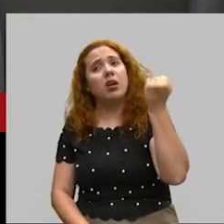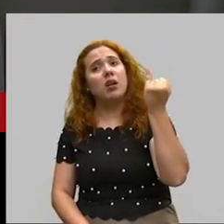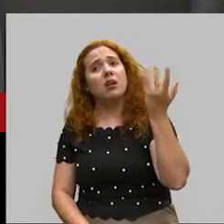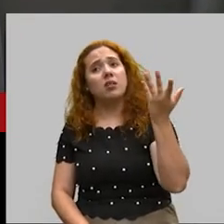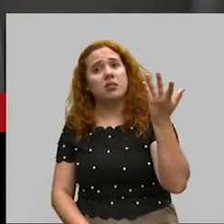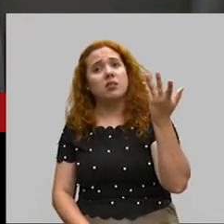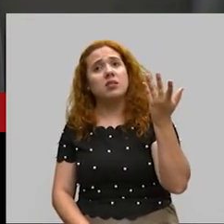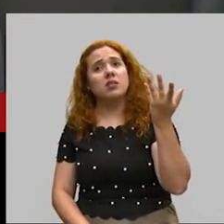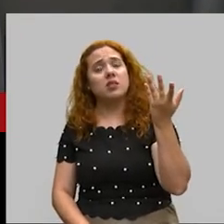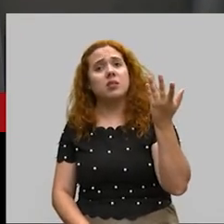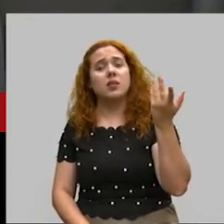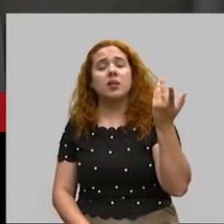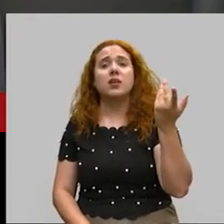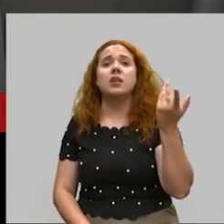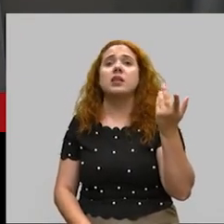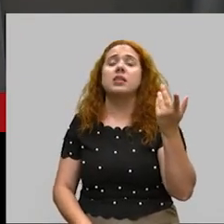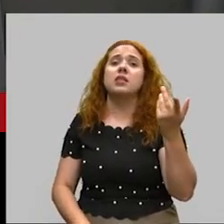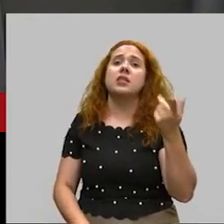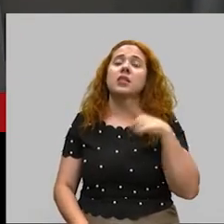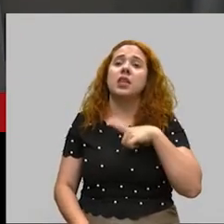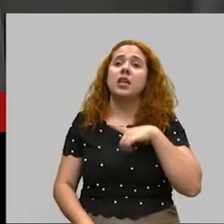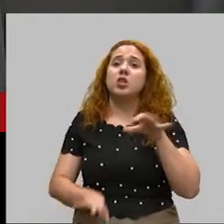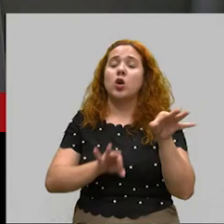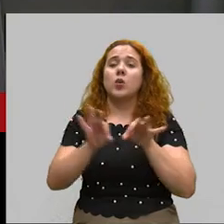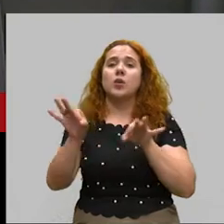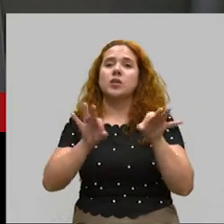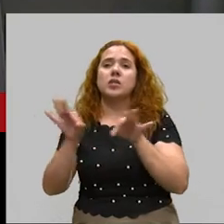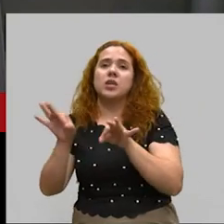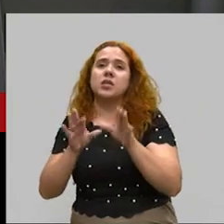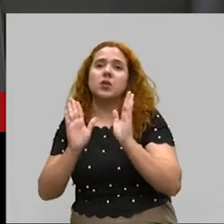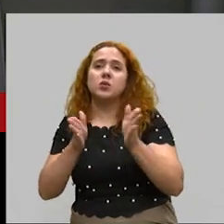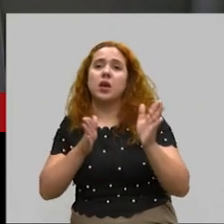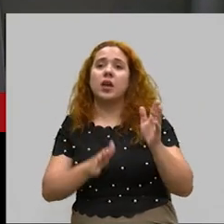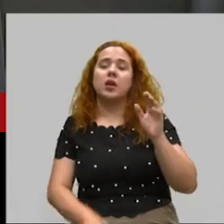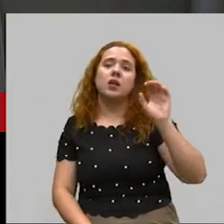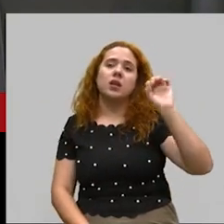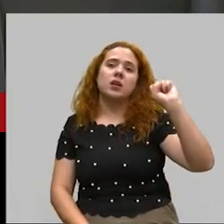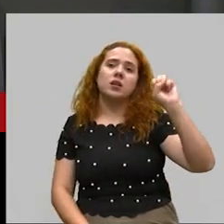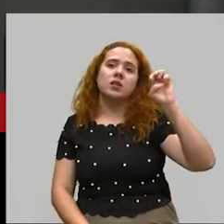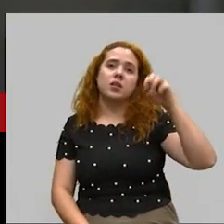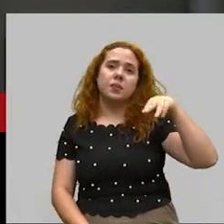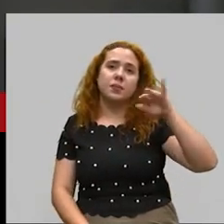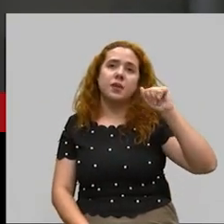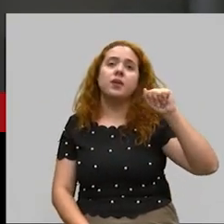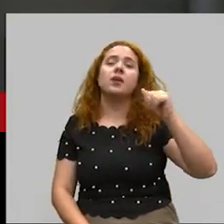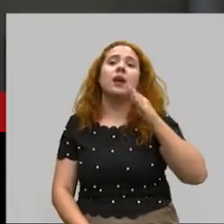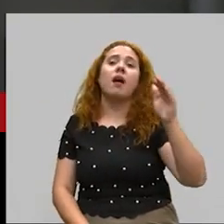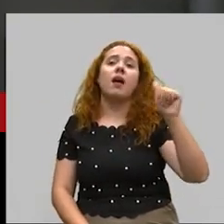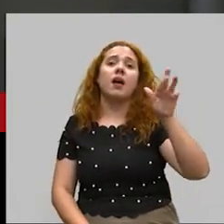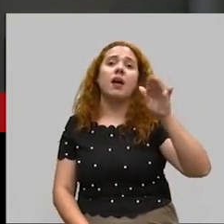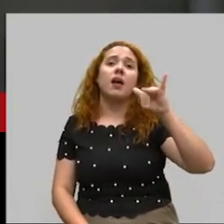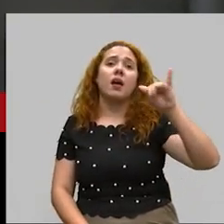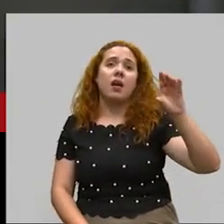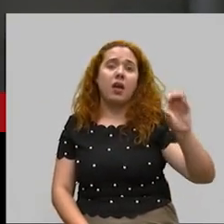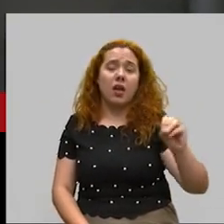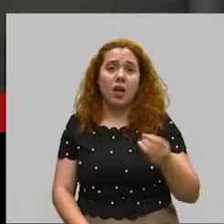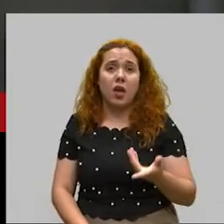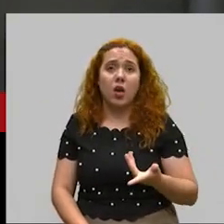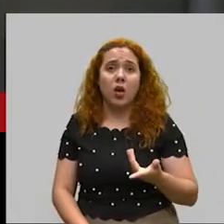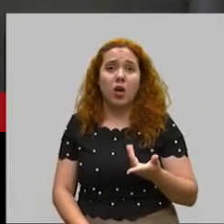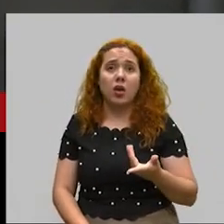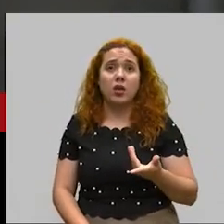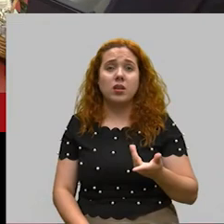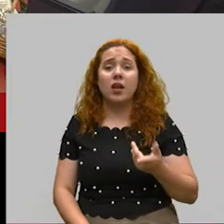a articulação que existe no semiárido né a Jéssica já tocou várias vezes né porque é